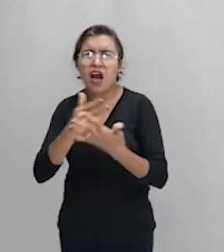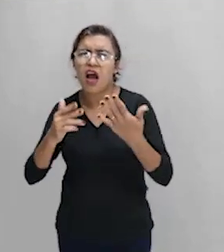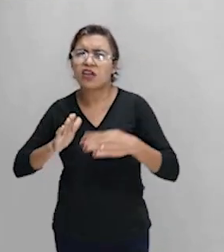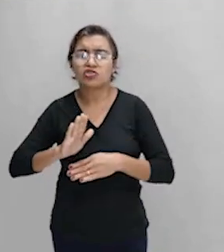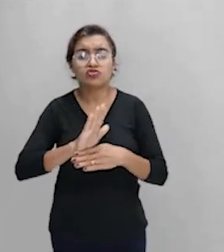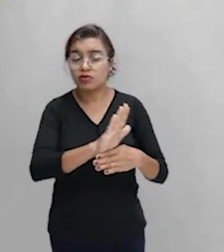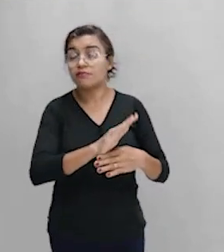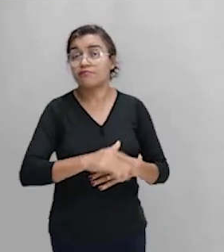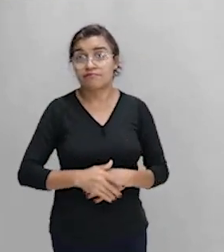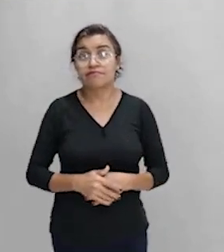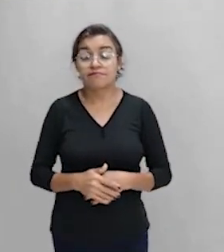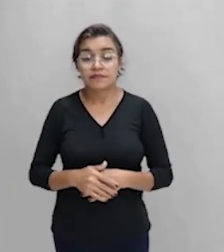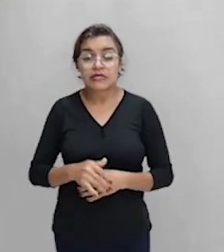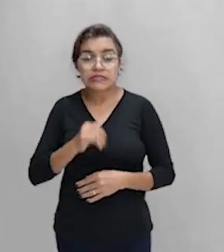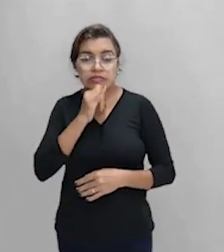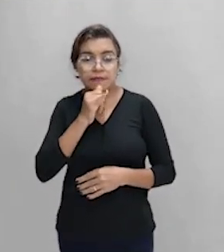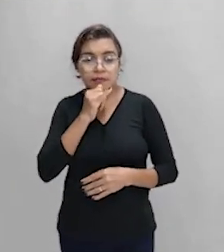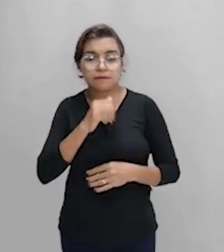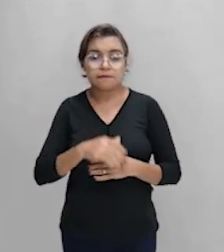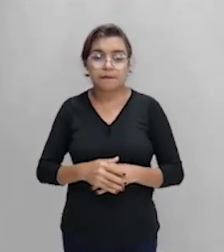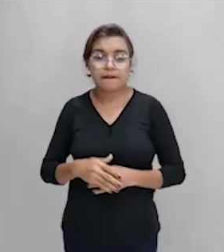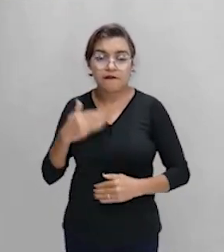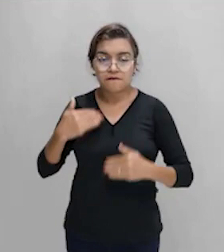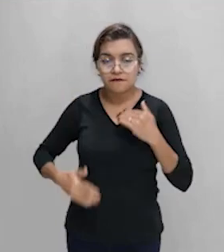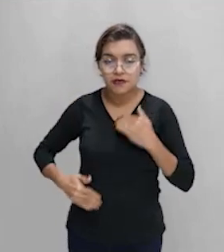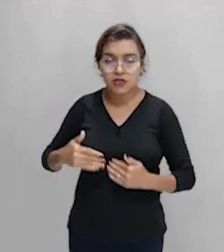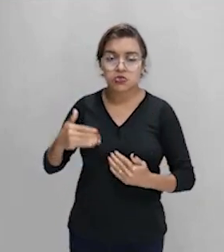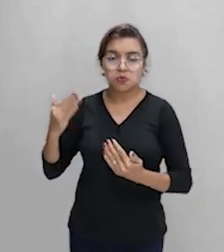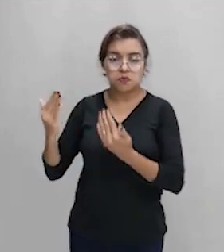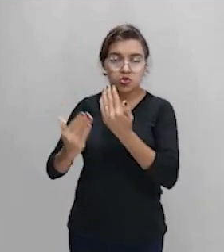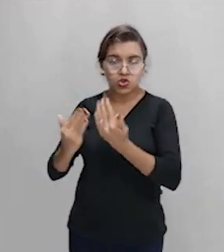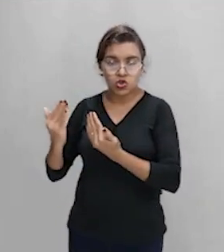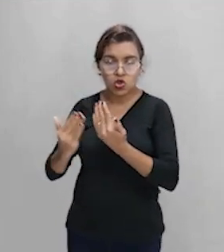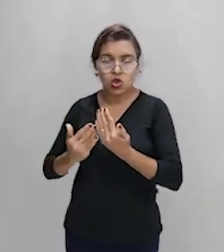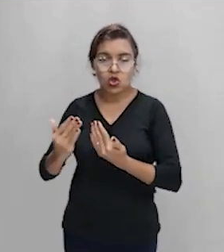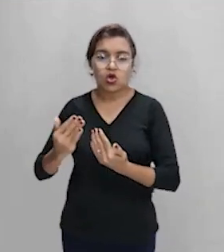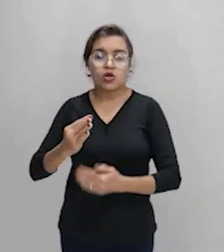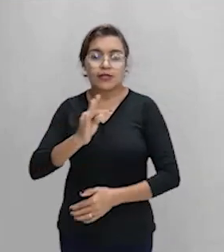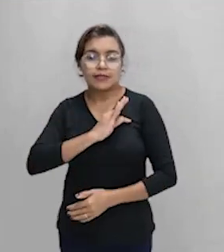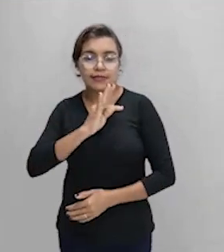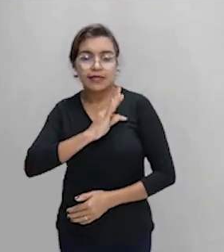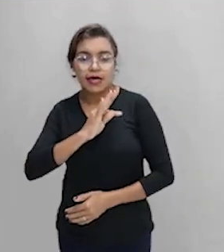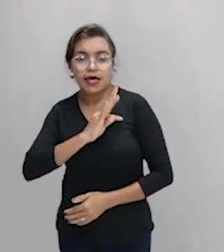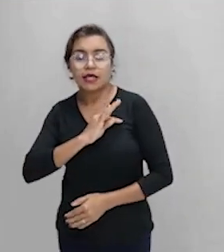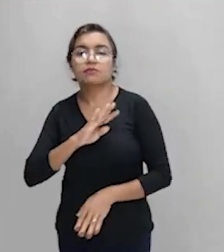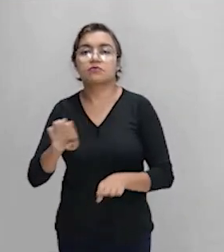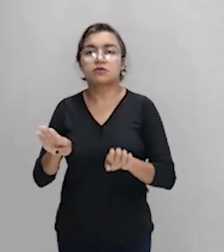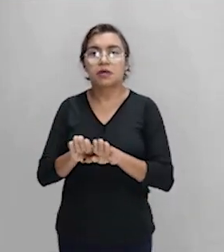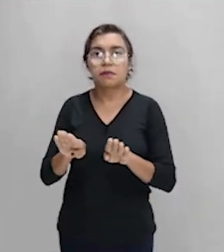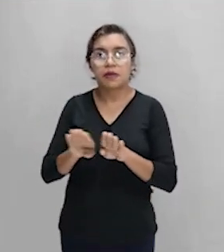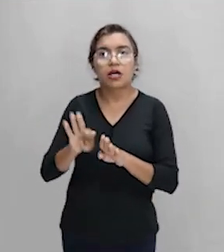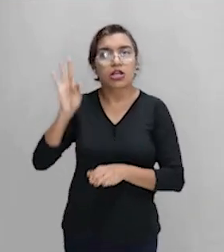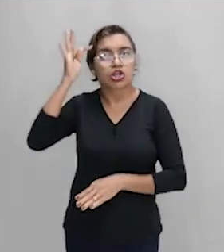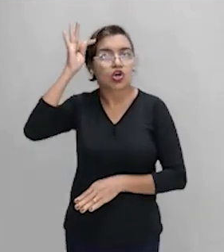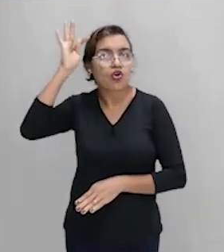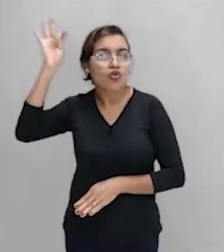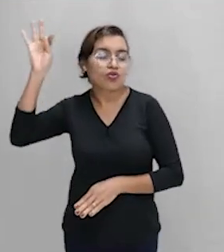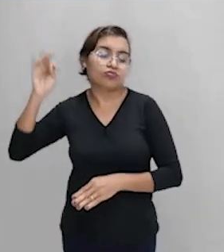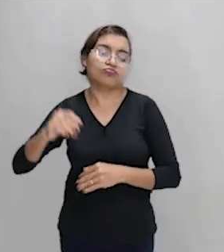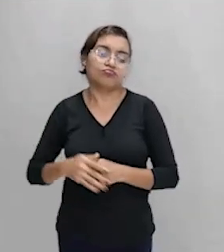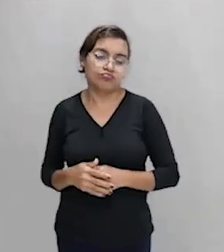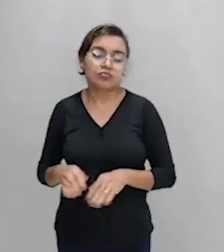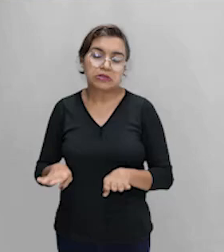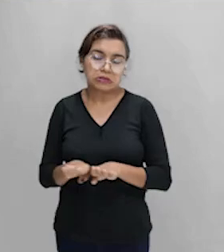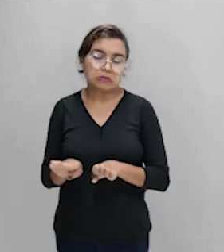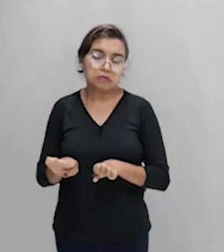melhor rendimento. Está aqui, ó, físico, psicológico, técnico e tático, teórico.